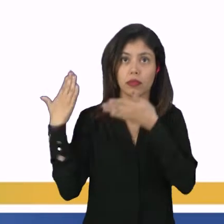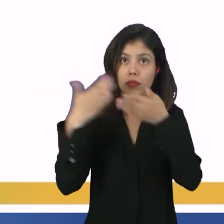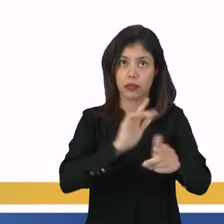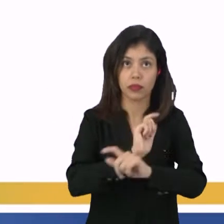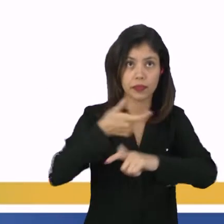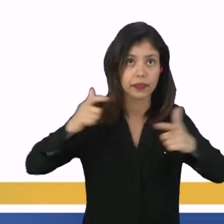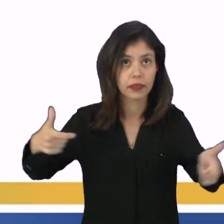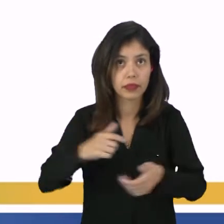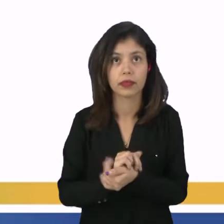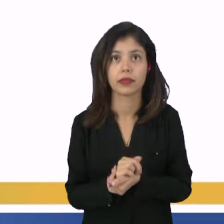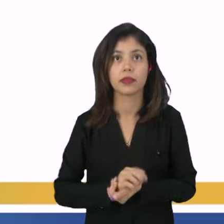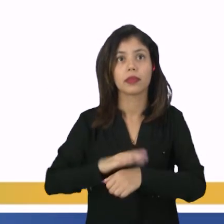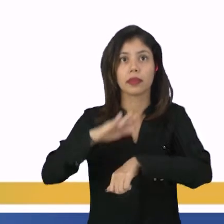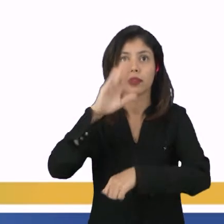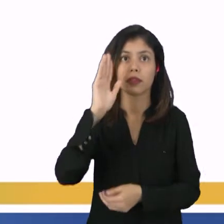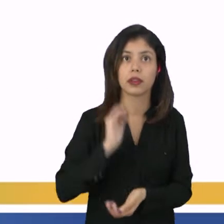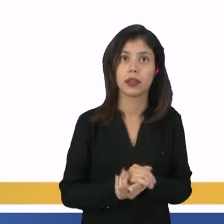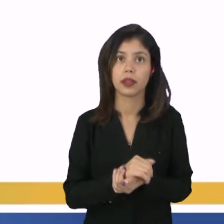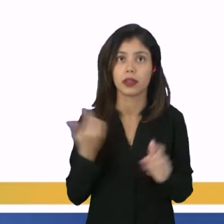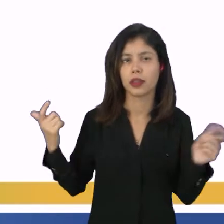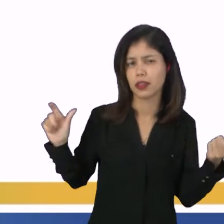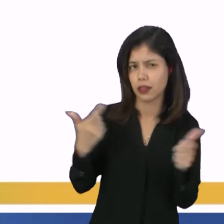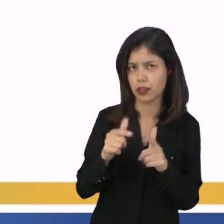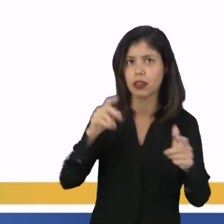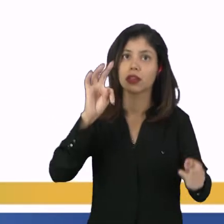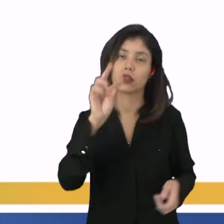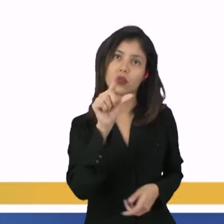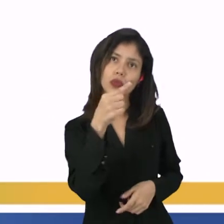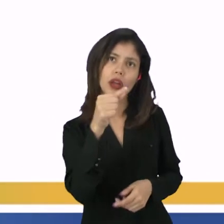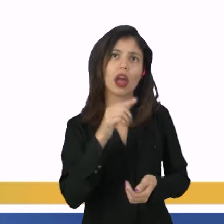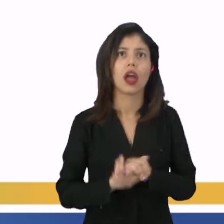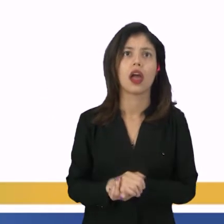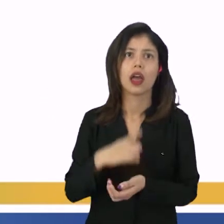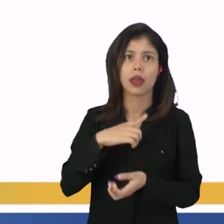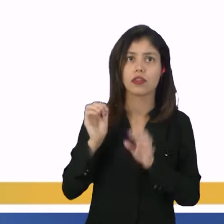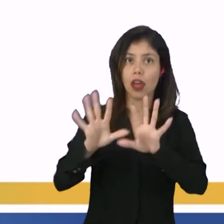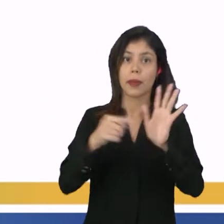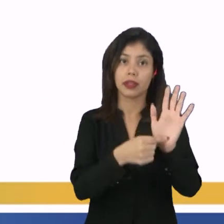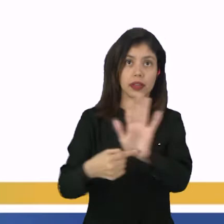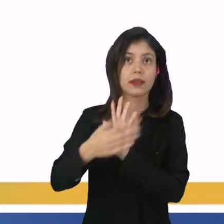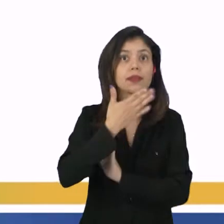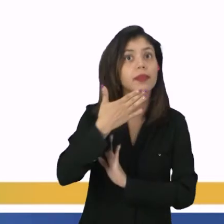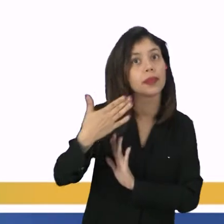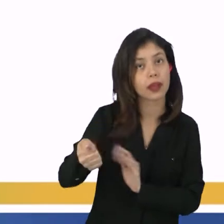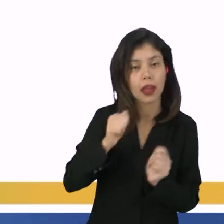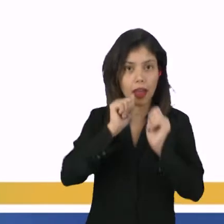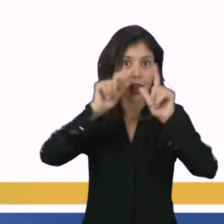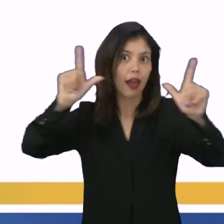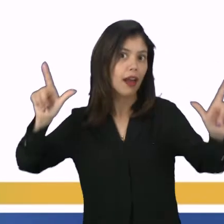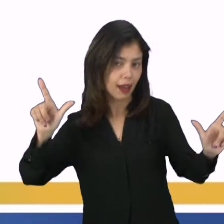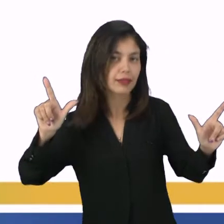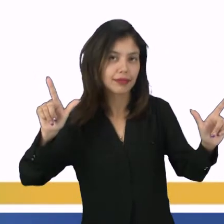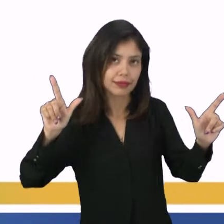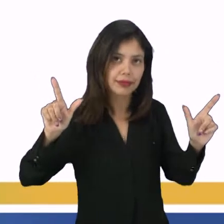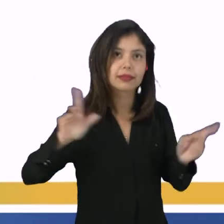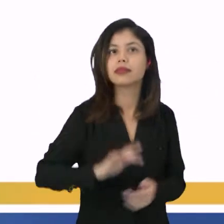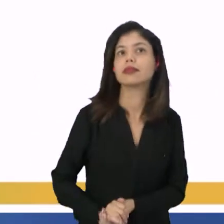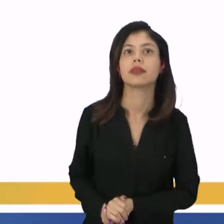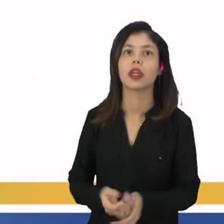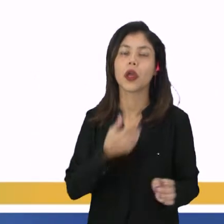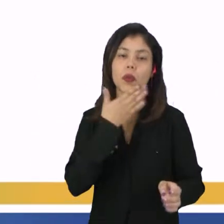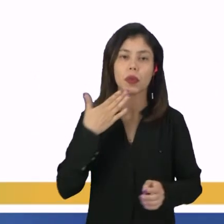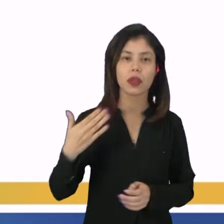os objetivos maiores e mais abrangentes e os pequenos truques para deixar a apresentação de slide mais eficiente